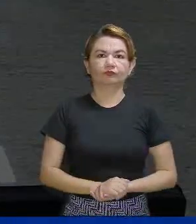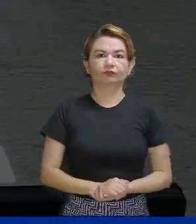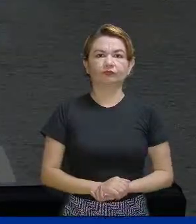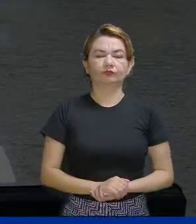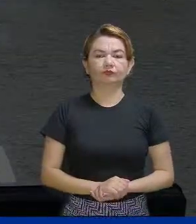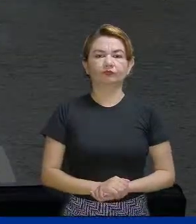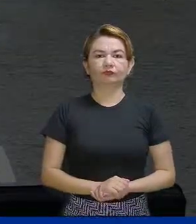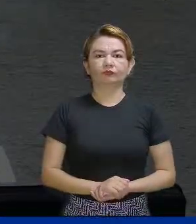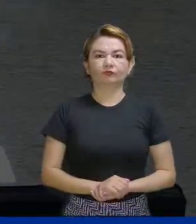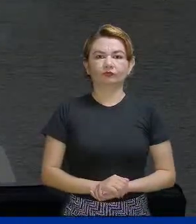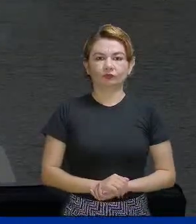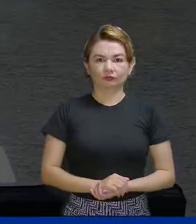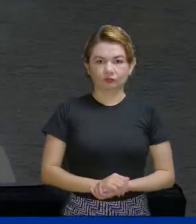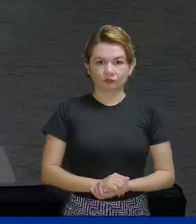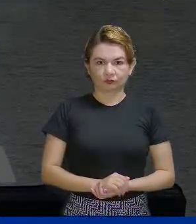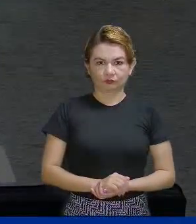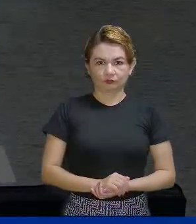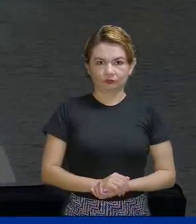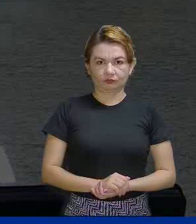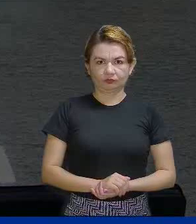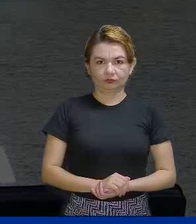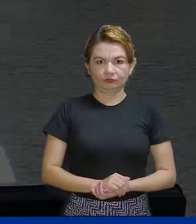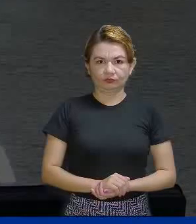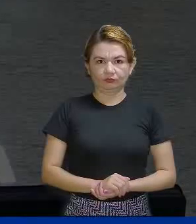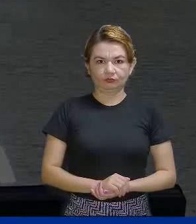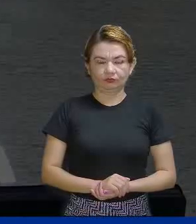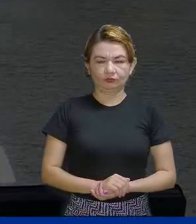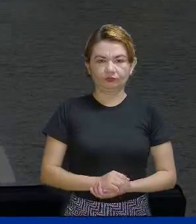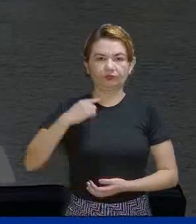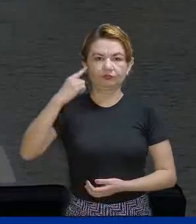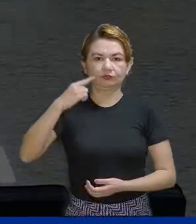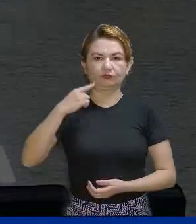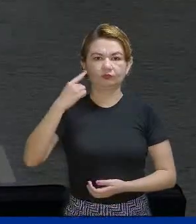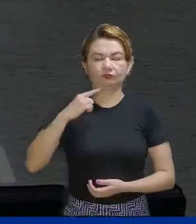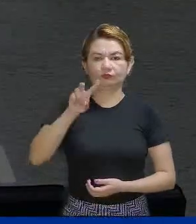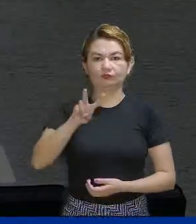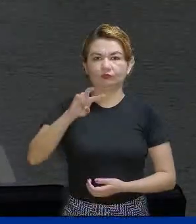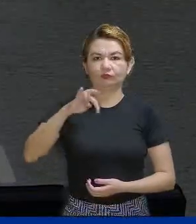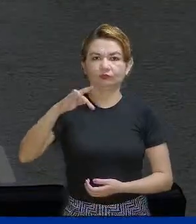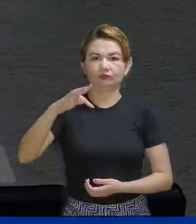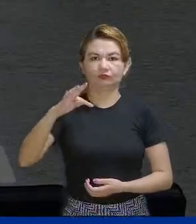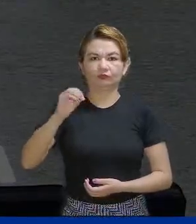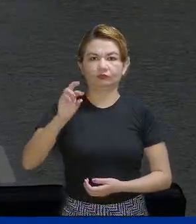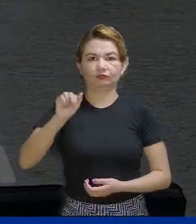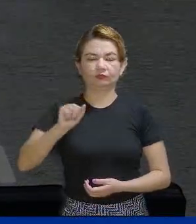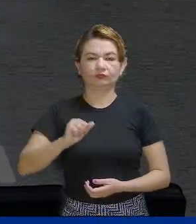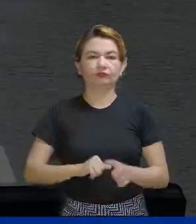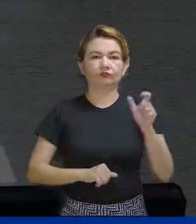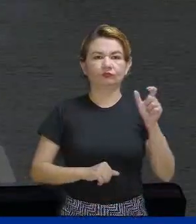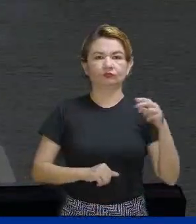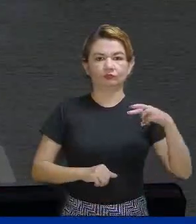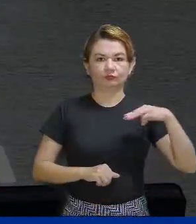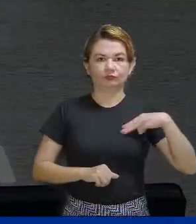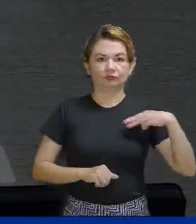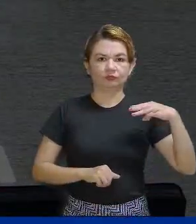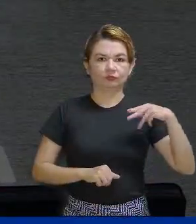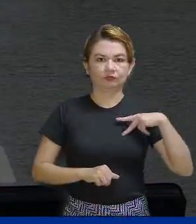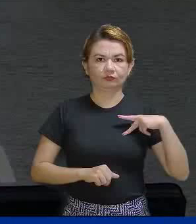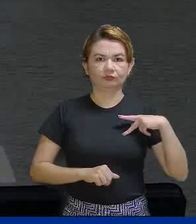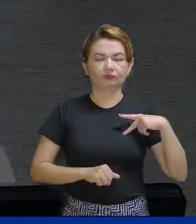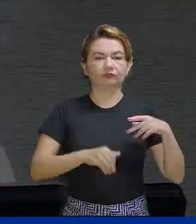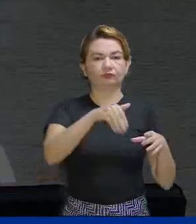Dorivaldo Santos Sobral, julgada Vitória Mendonça Costa, e do Ministério Público